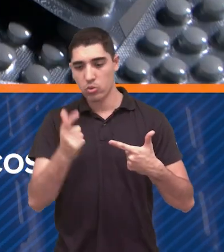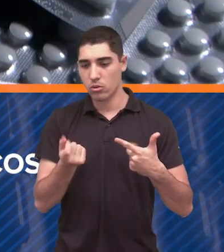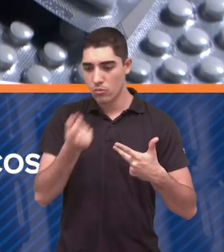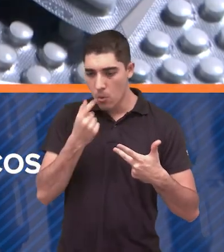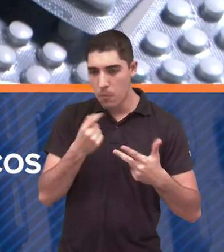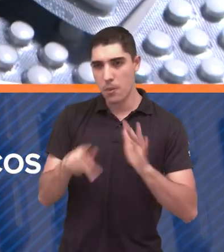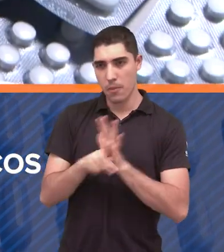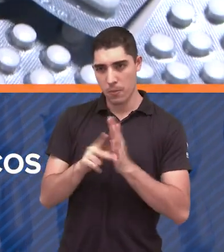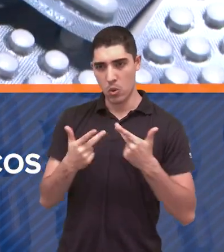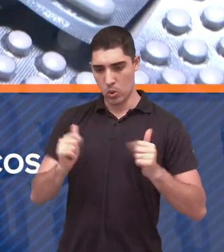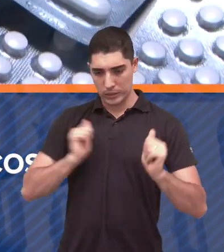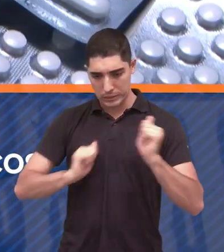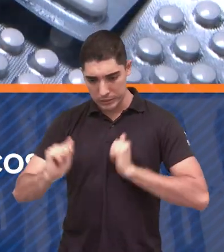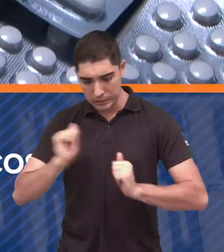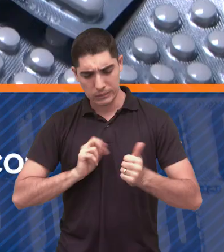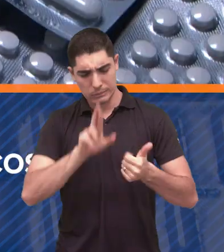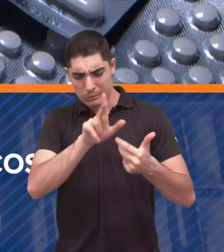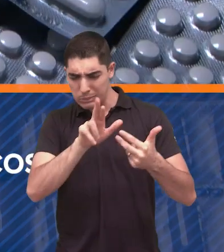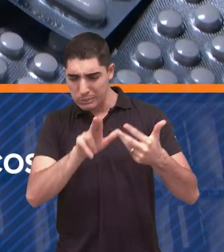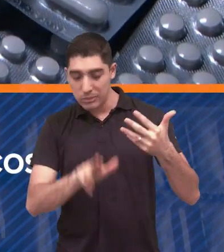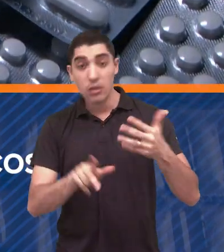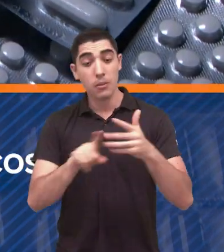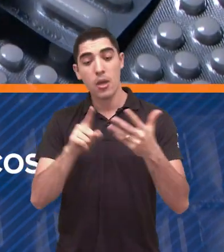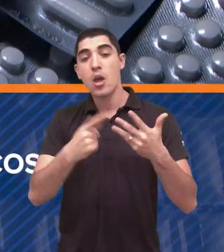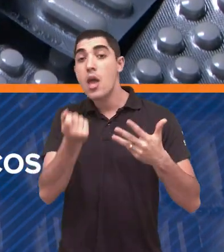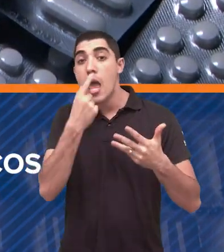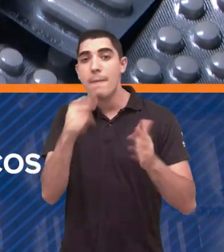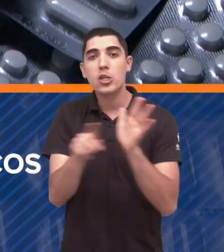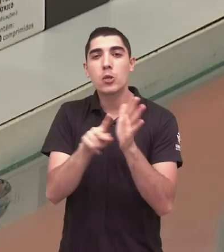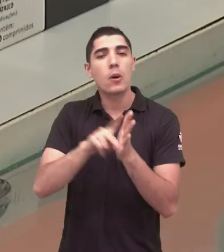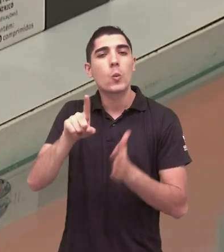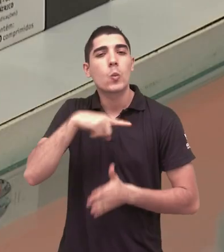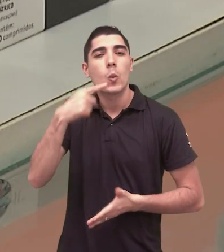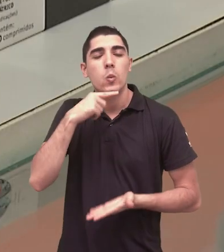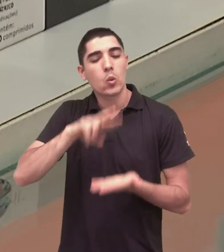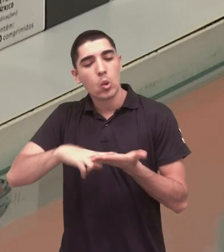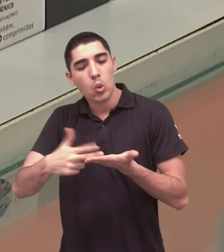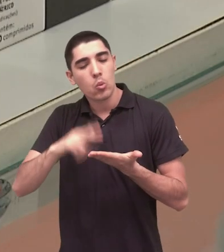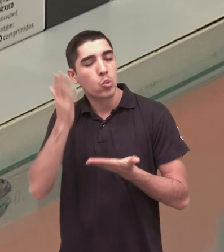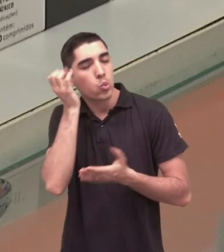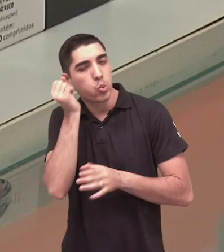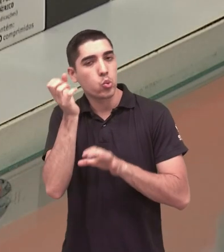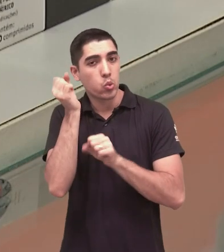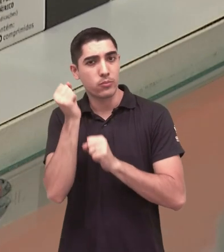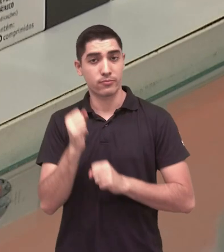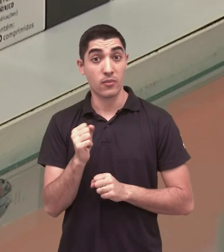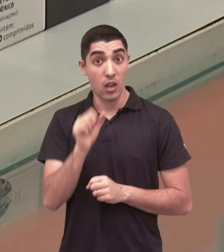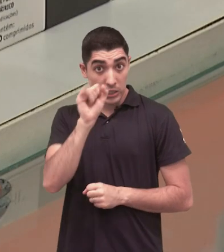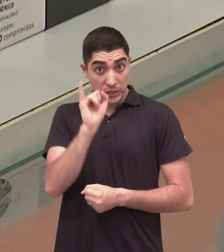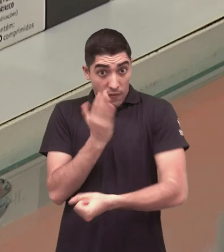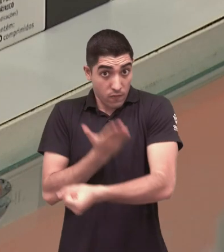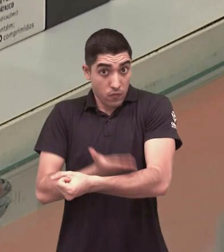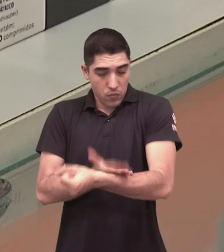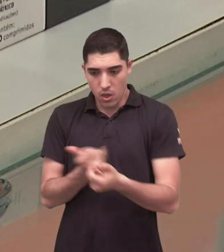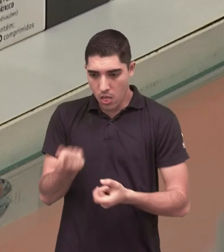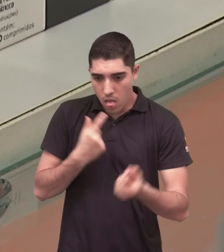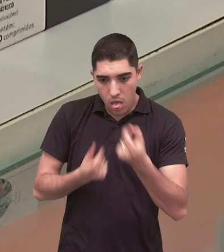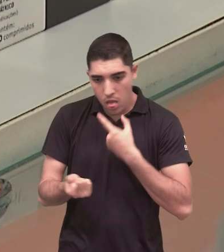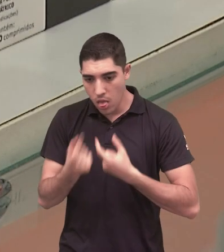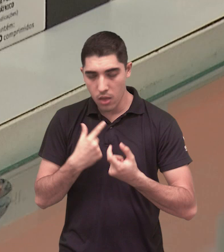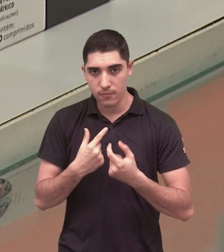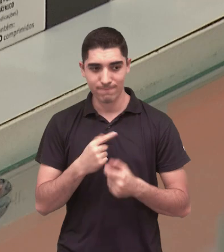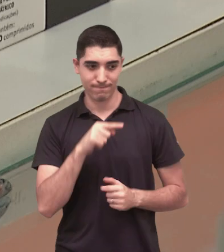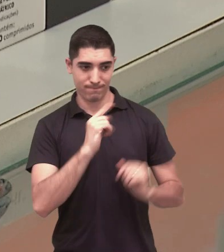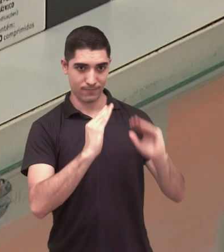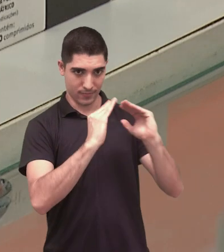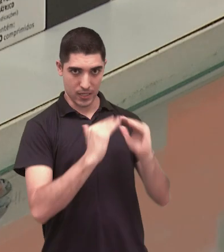ansiolíticos, antibióticos e remédios para regulação do sono. Por causa dessa possível dependência, é importante